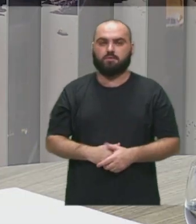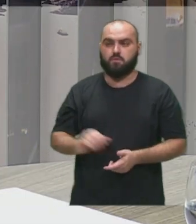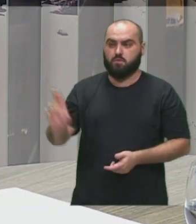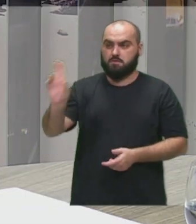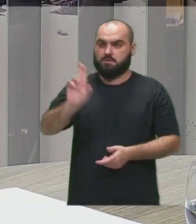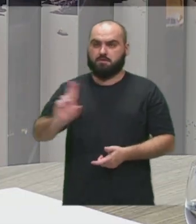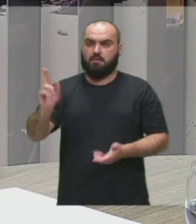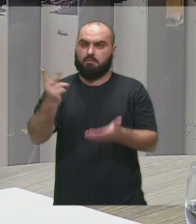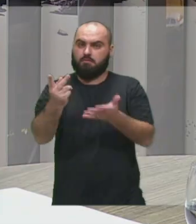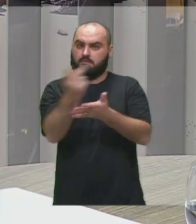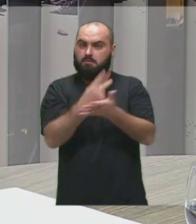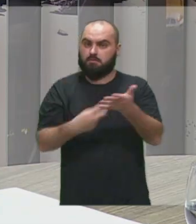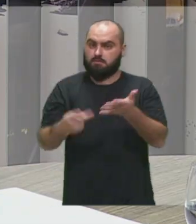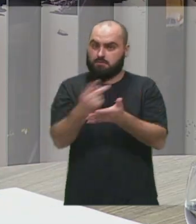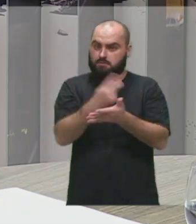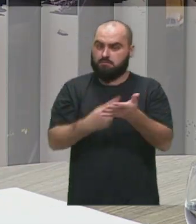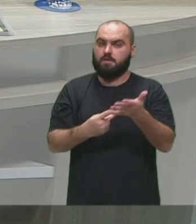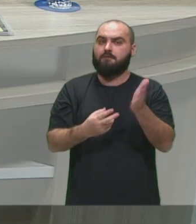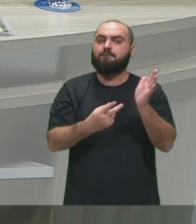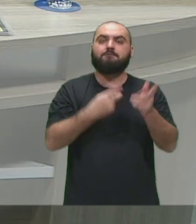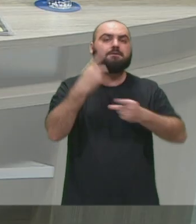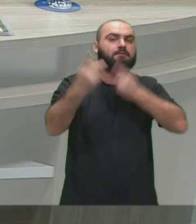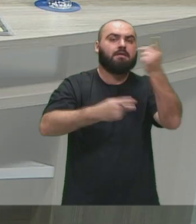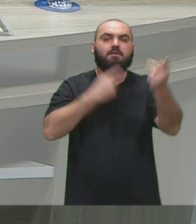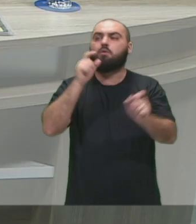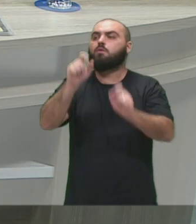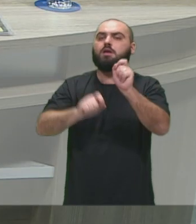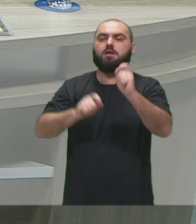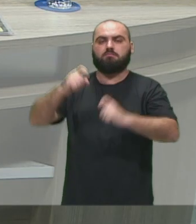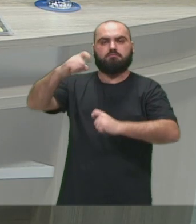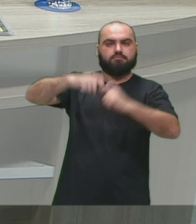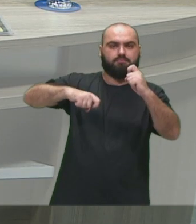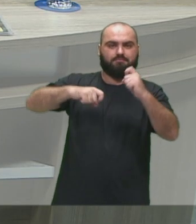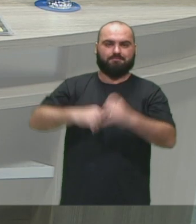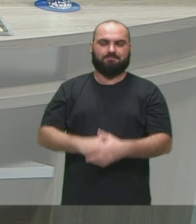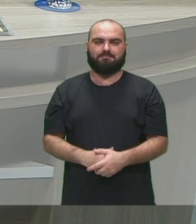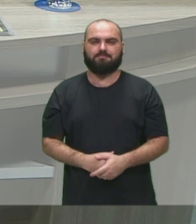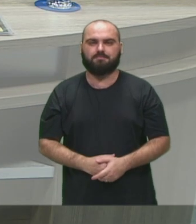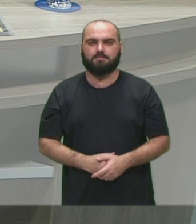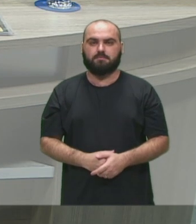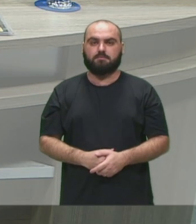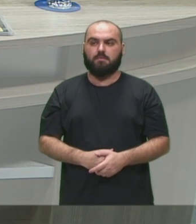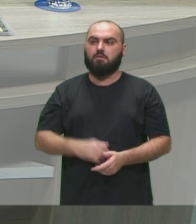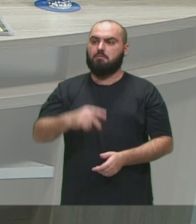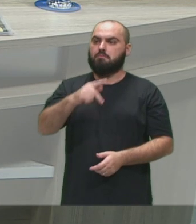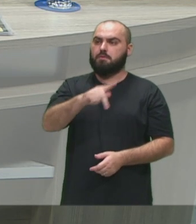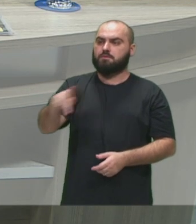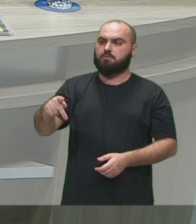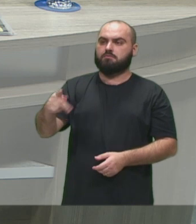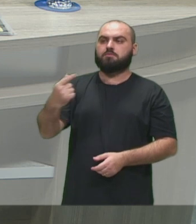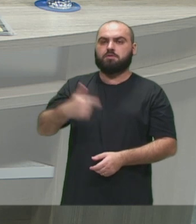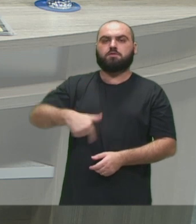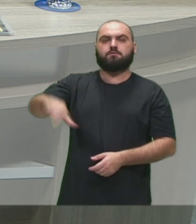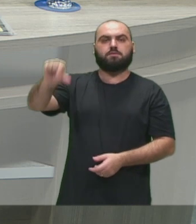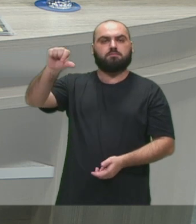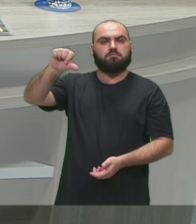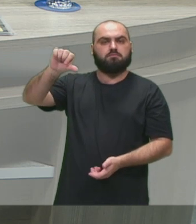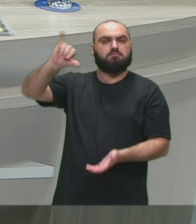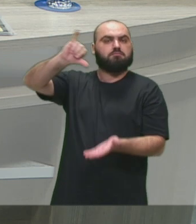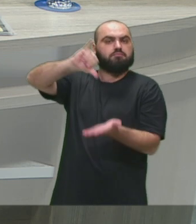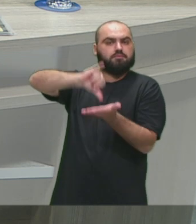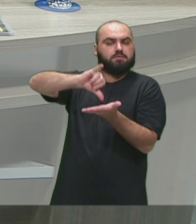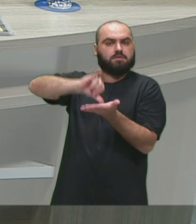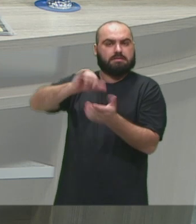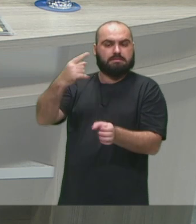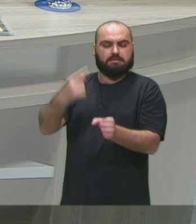arte para falar de sexualidade. E aí o nosso professor nos levou para o centro de Vitória